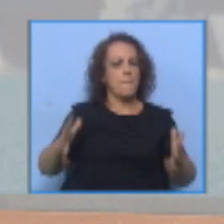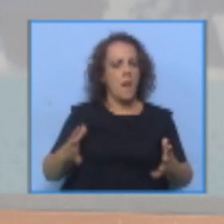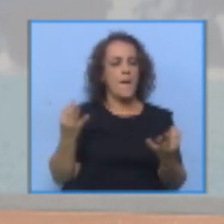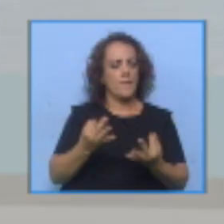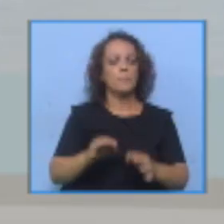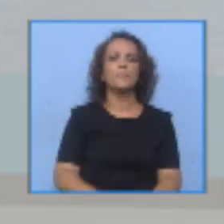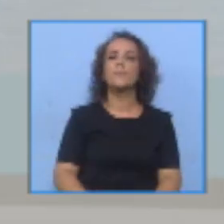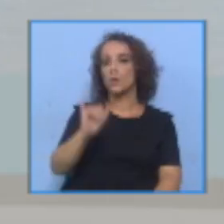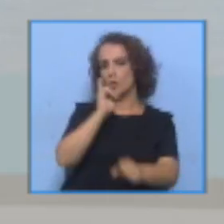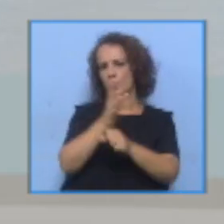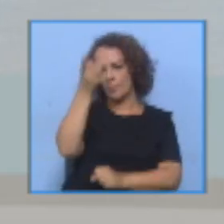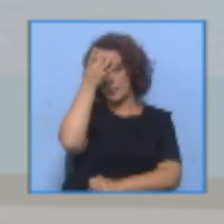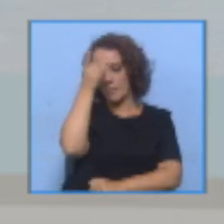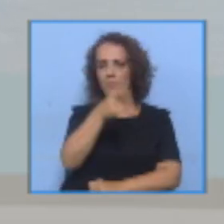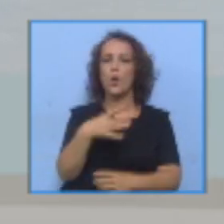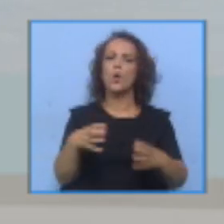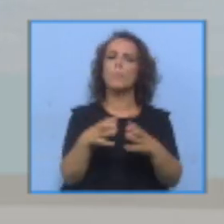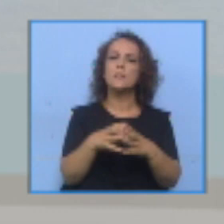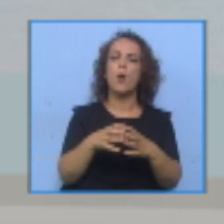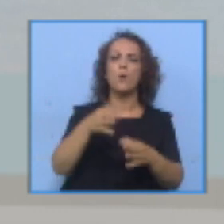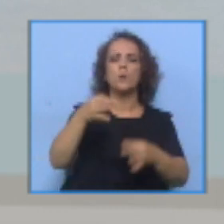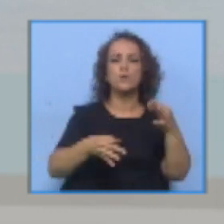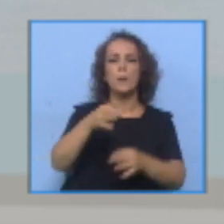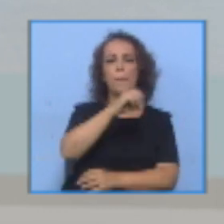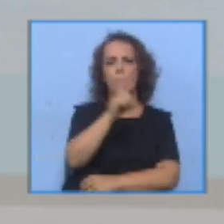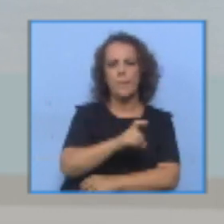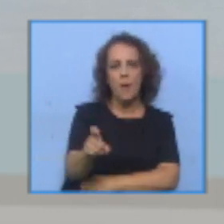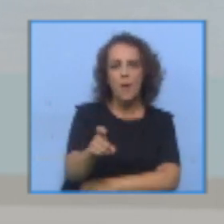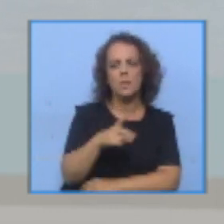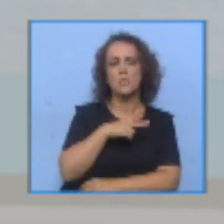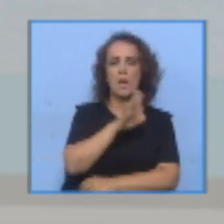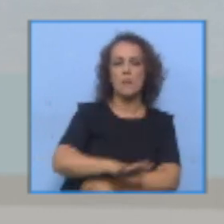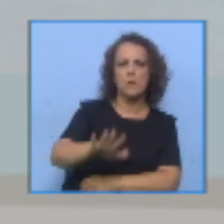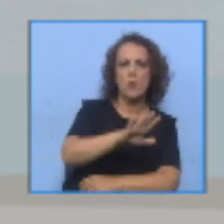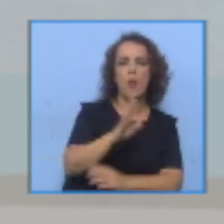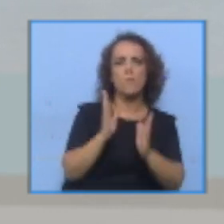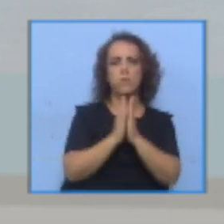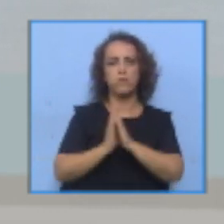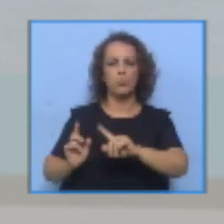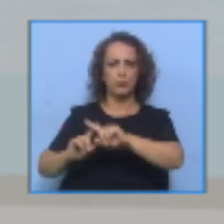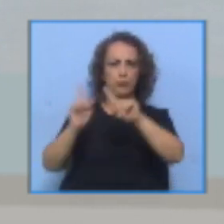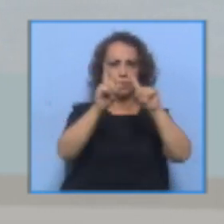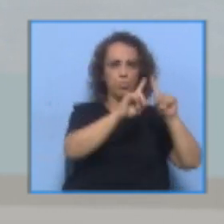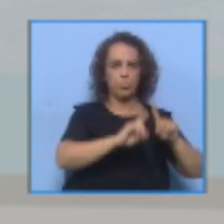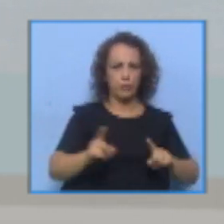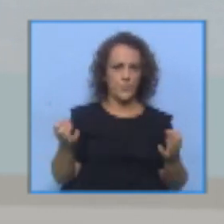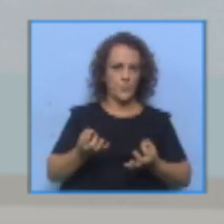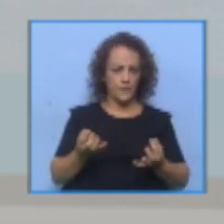Outro parecer, para além da Comissão de Justiça e Paz, a Nacional e algumas das diferentes dioceses, outro parecer